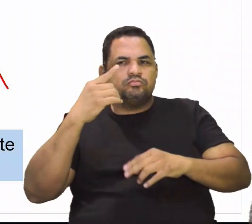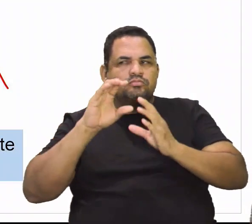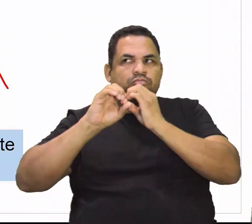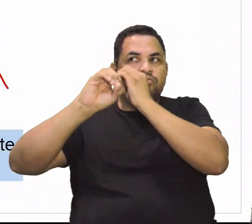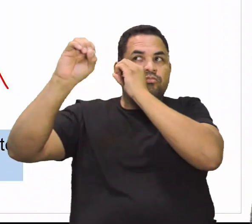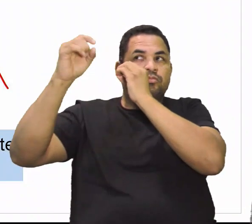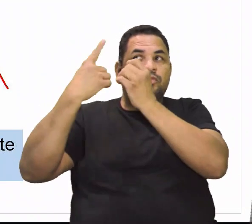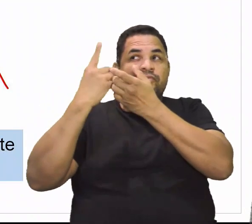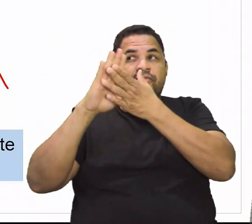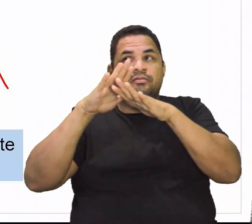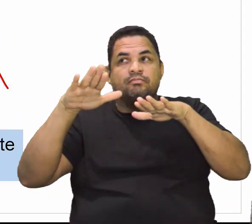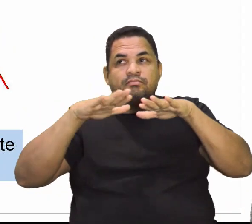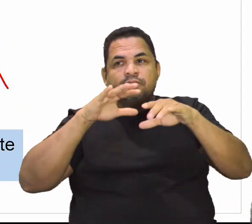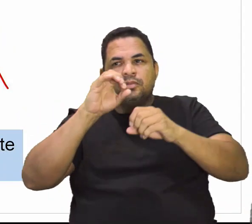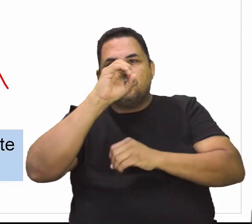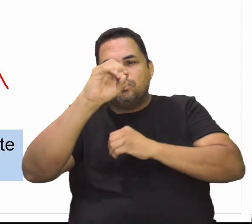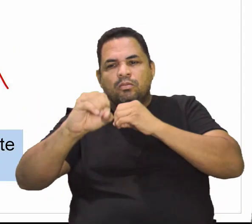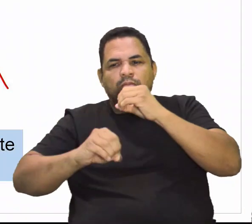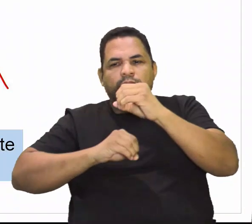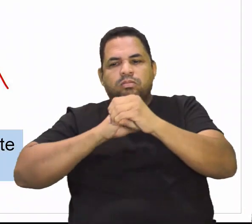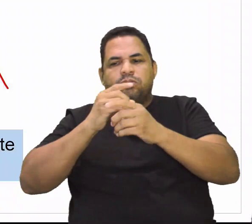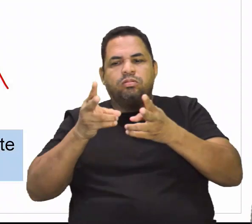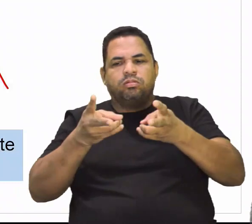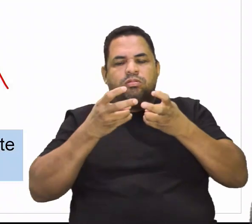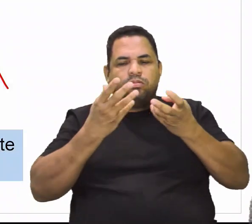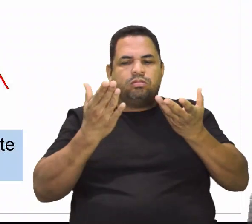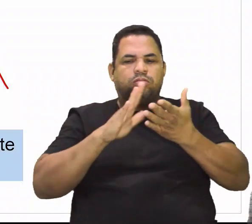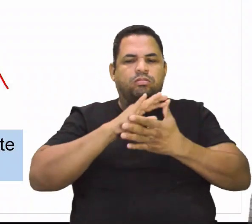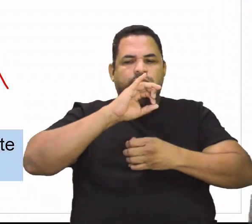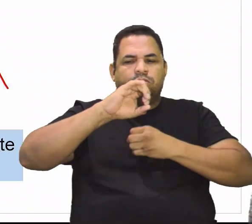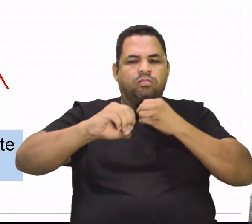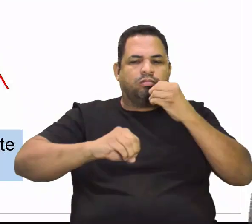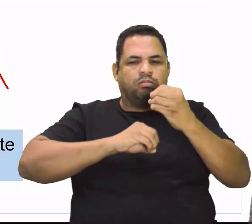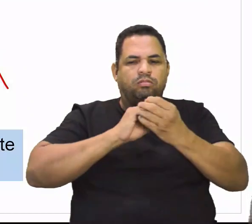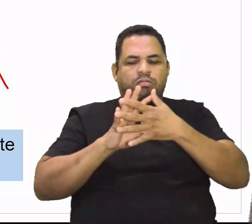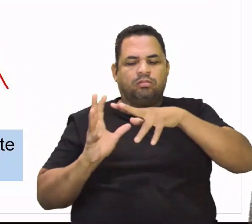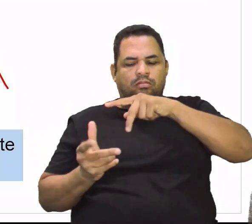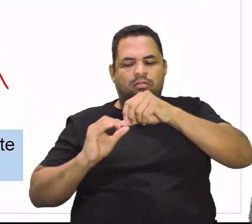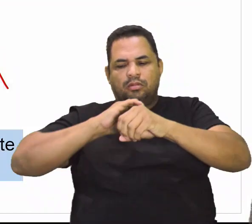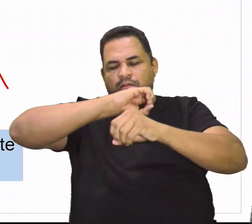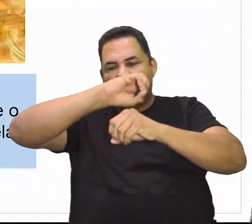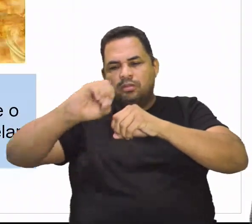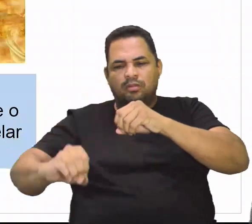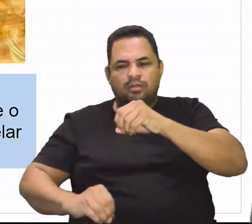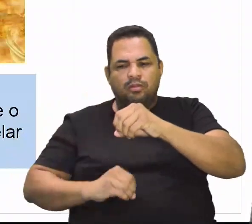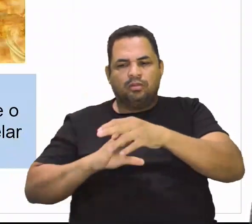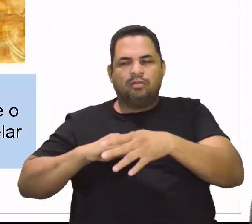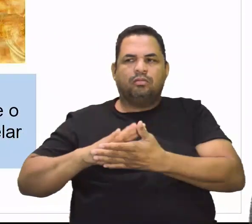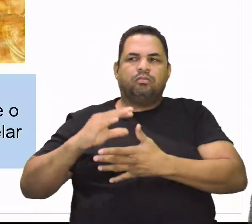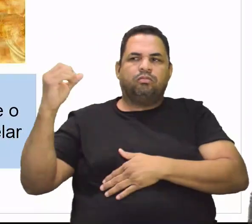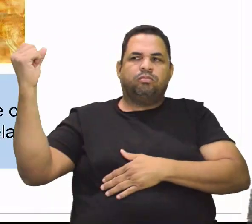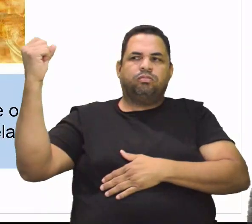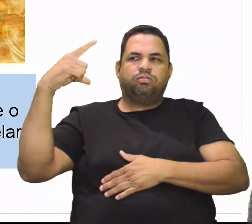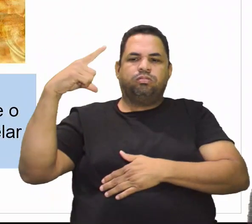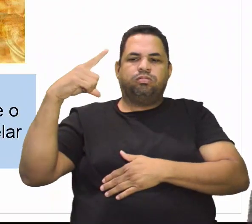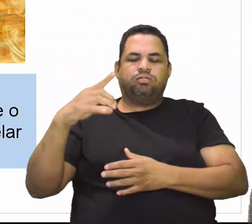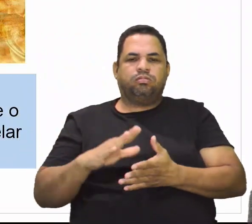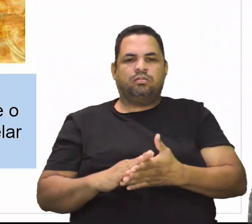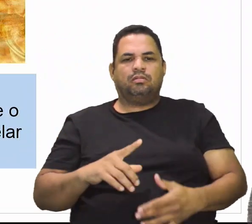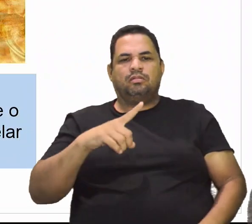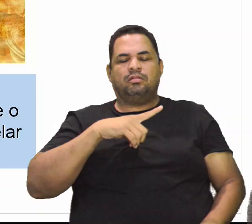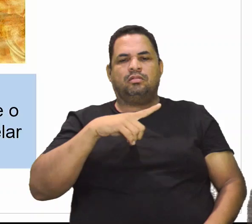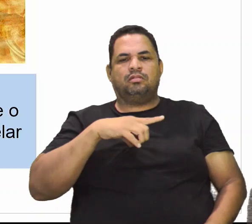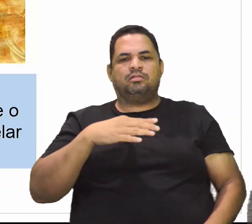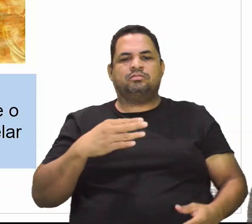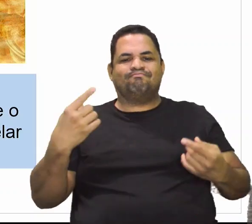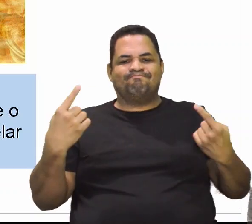a movimentação dos astros, perceber que os astros giravam, a Terra girava em torno do Sol. E aí nós vamos ter um